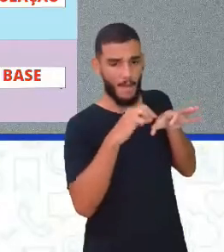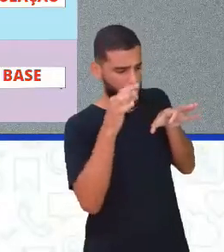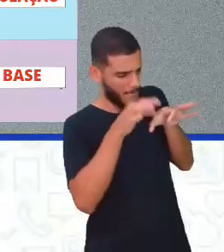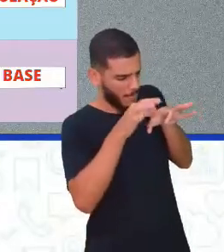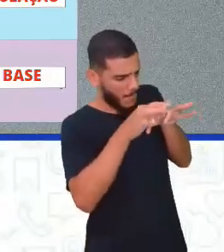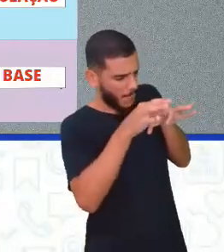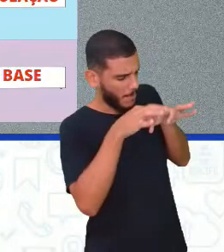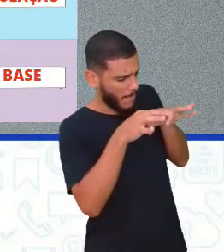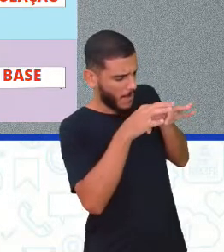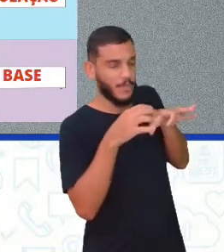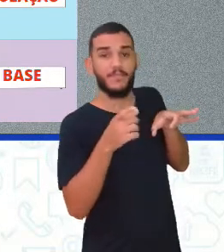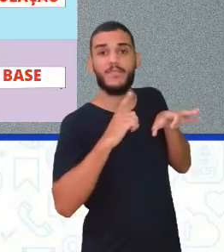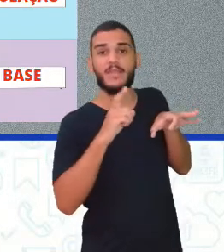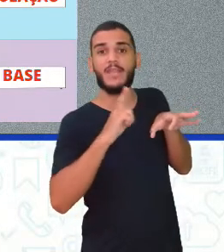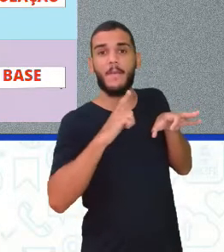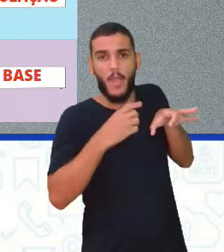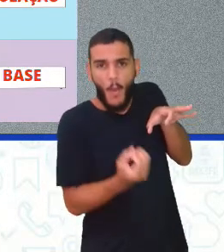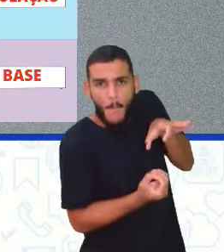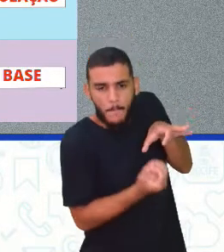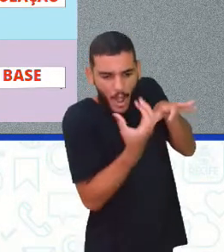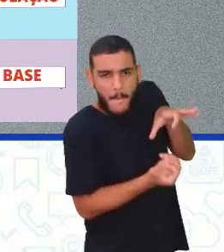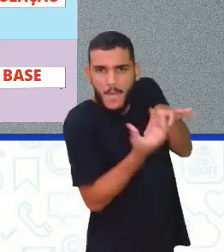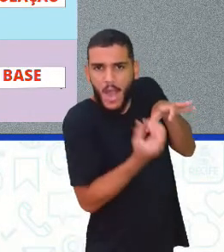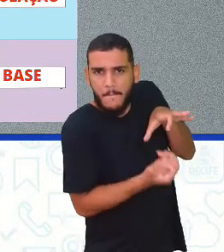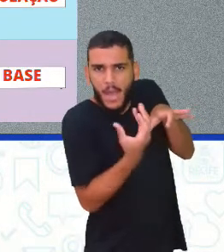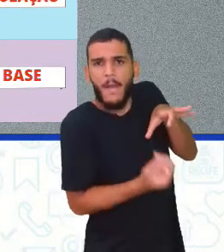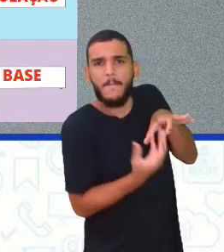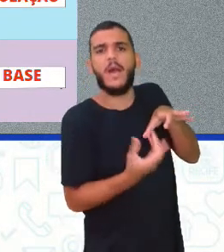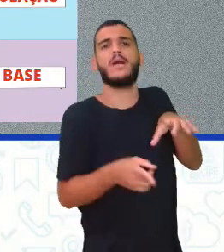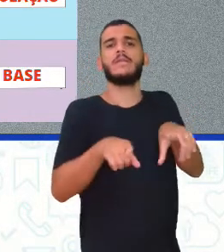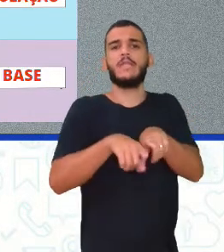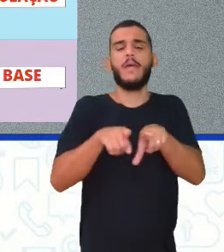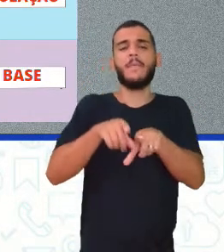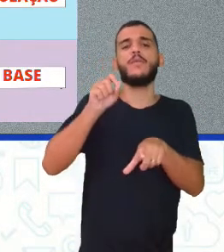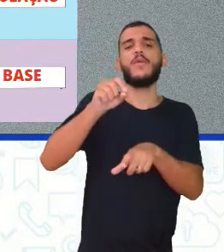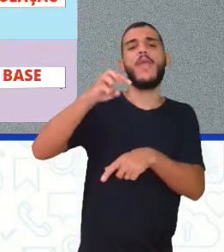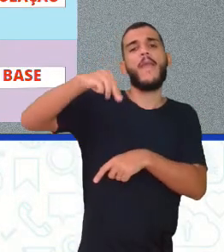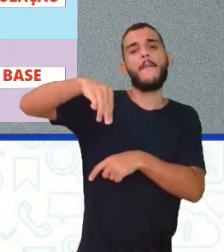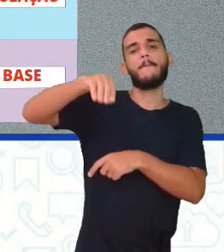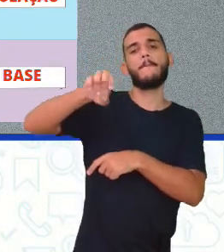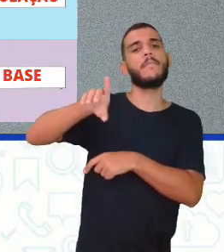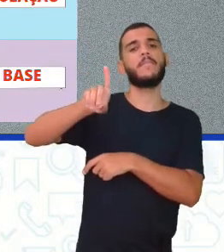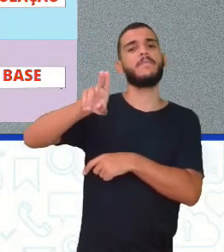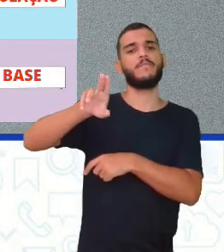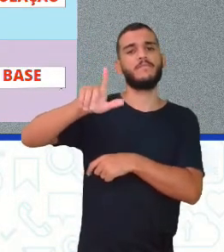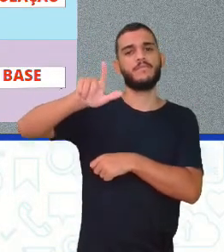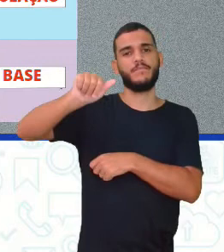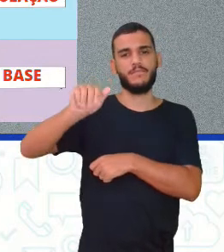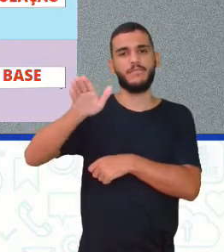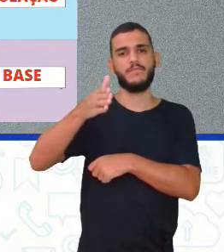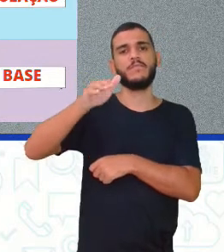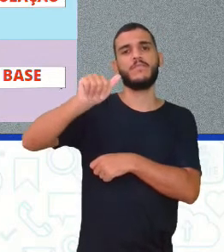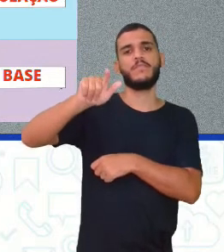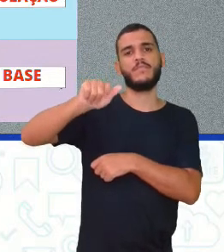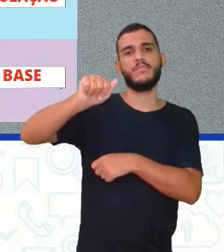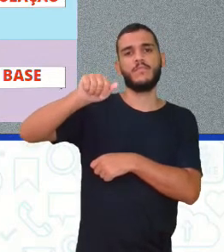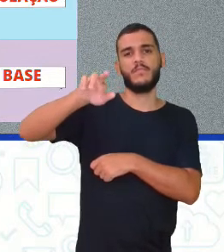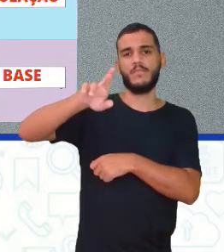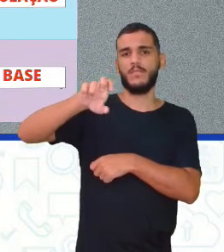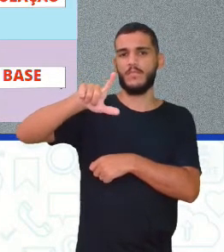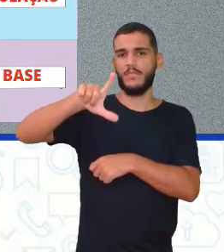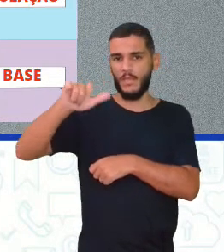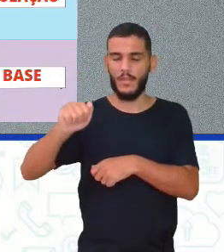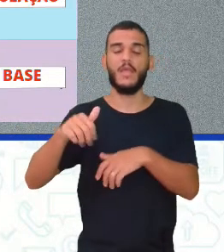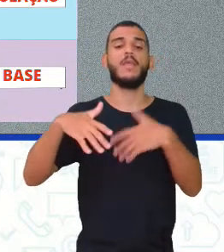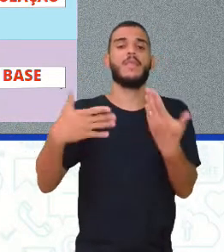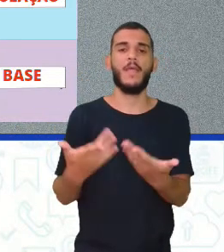né? Uma superprodução aí, na questão aí da medula amarela, e a questão aí das funções, a